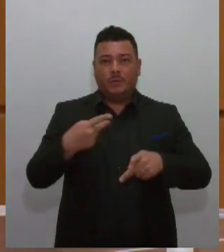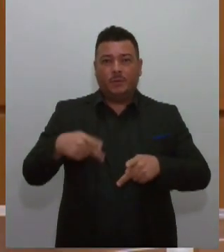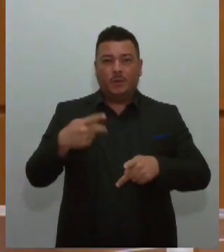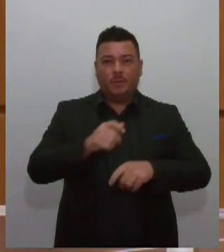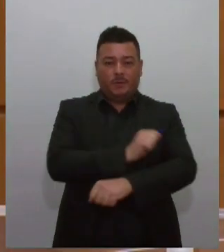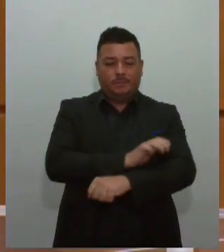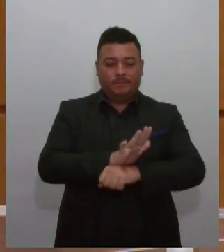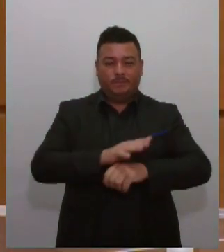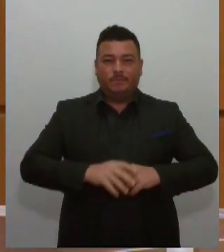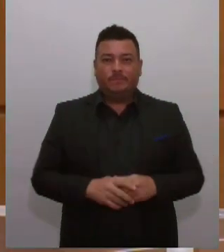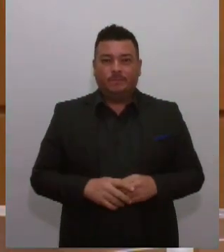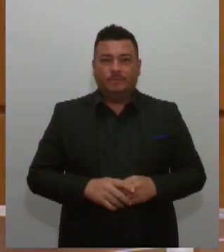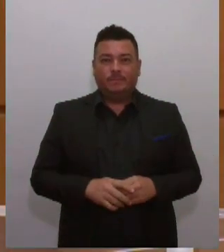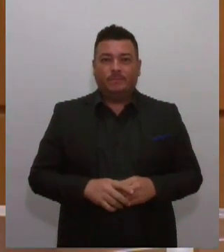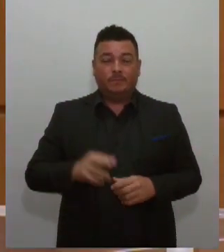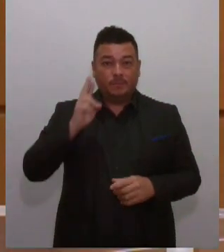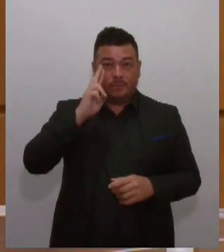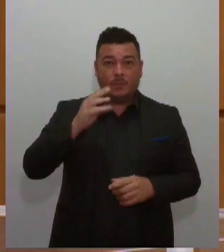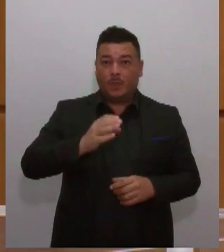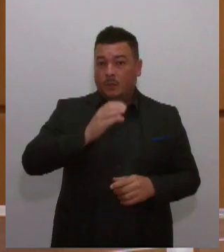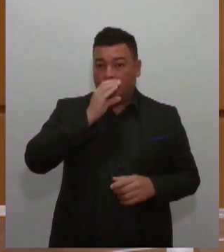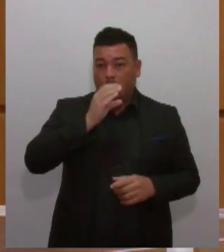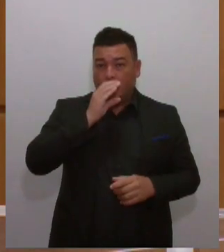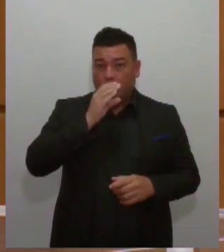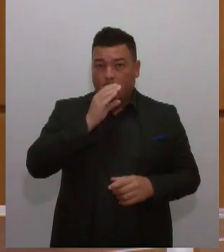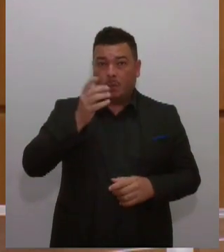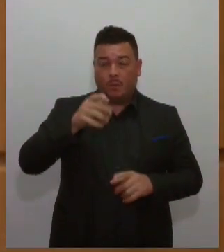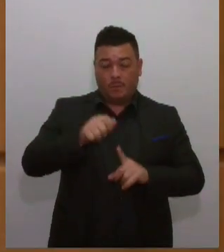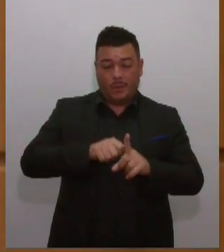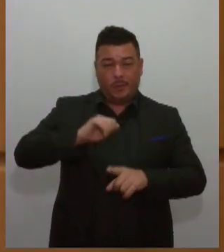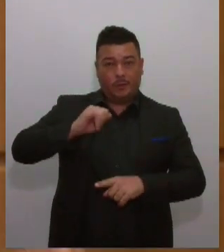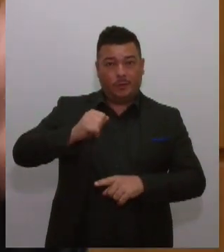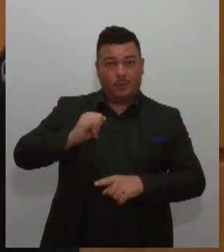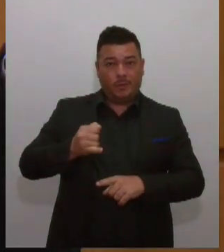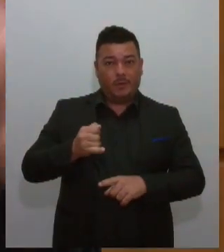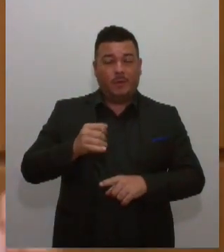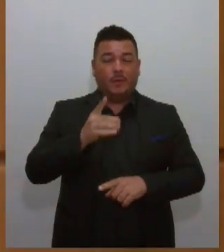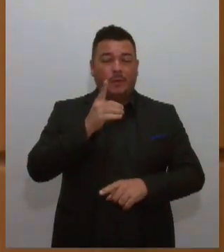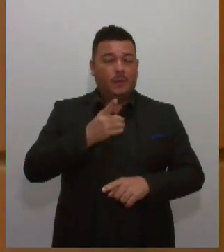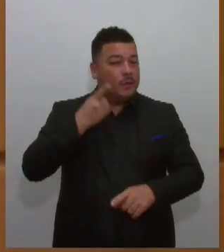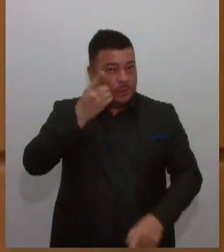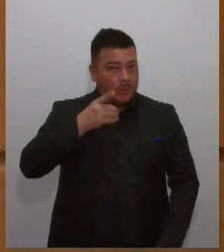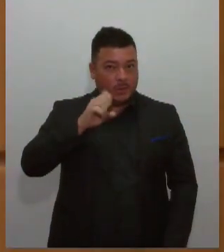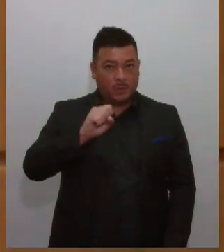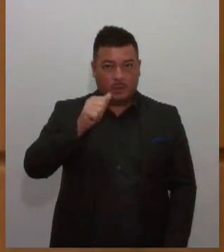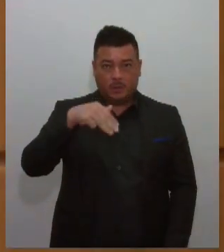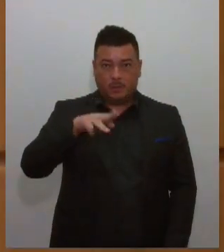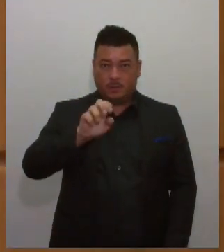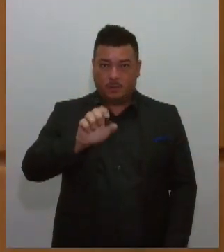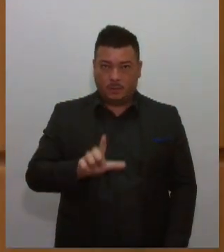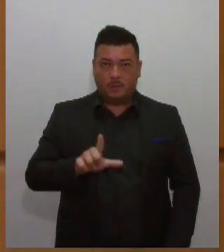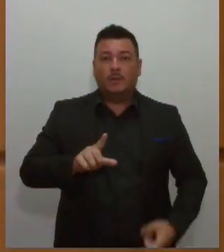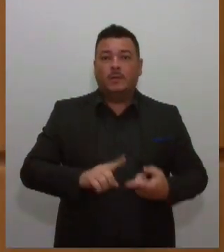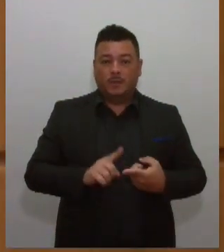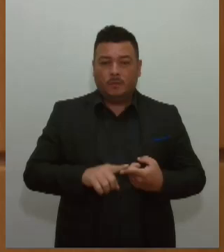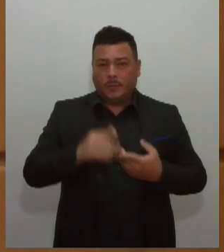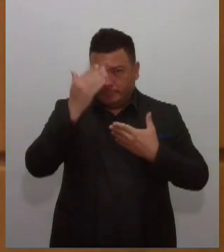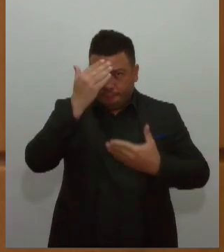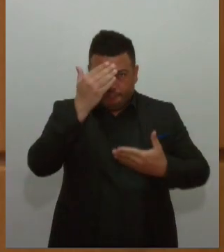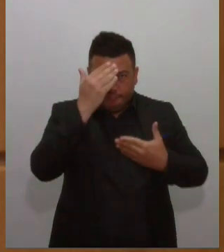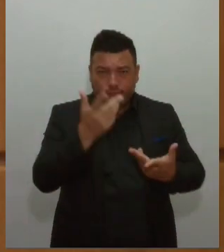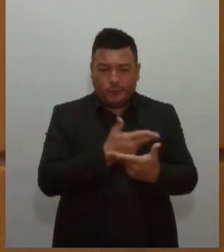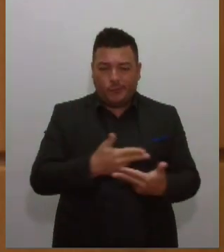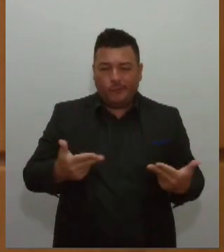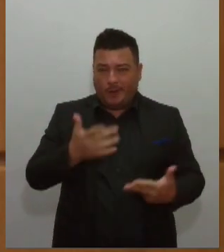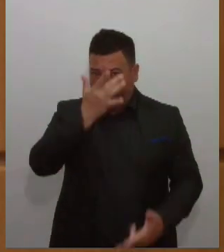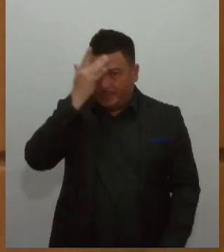Nossa Senhora do Socorro a partir de janeiro, o deputado Samuel Carvalho também fez agradecimentos aos milhares de socorrenses que confiaram no